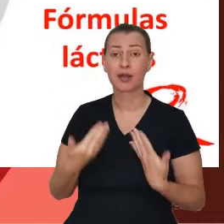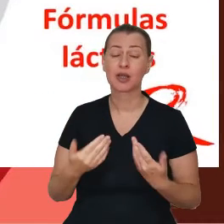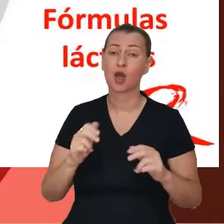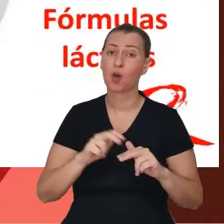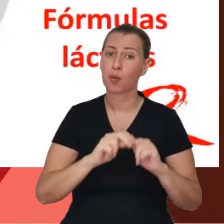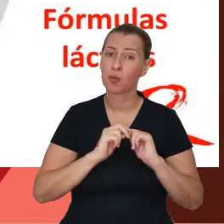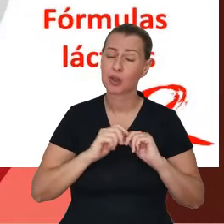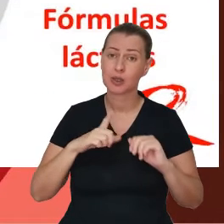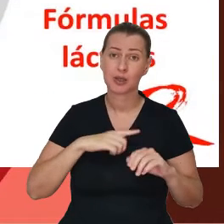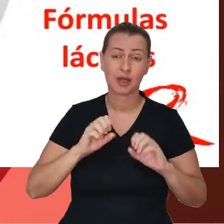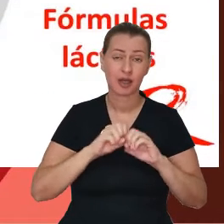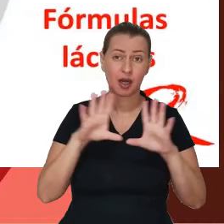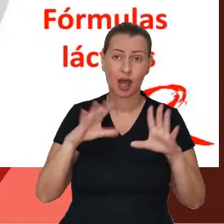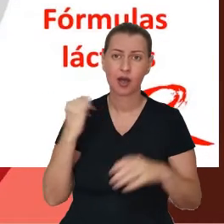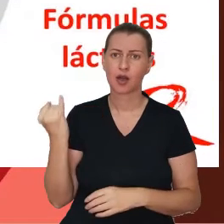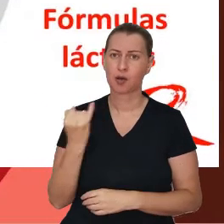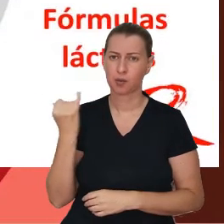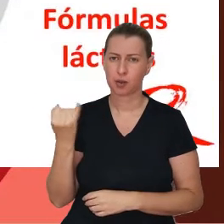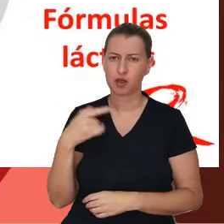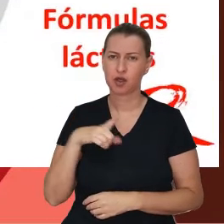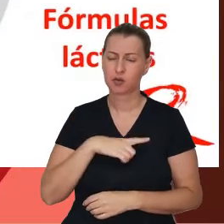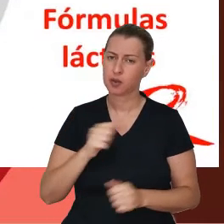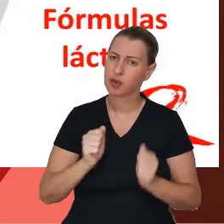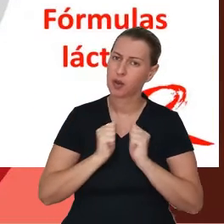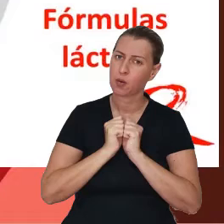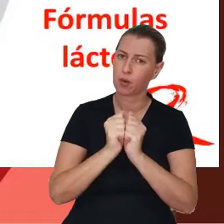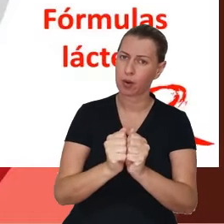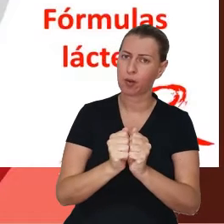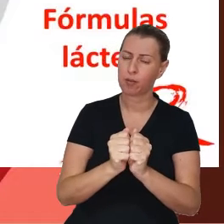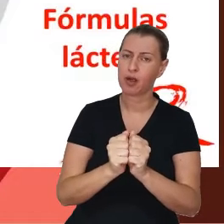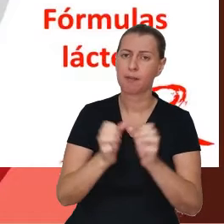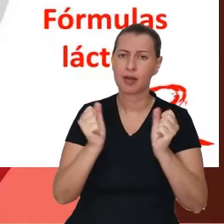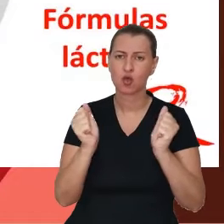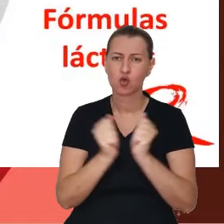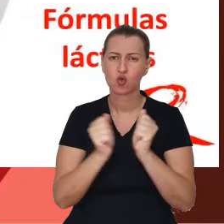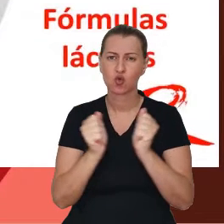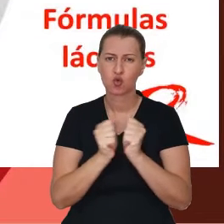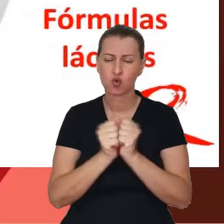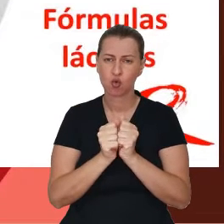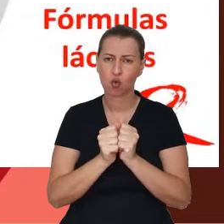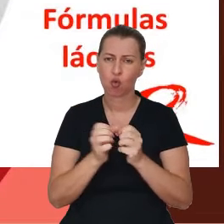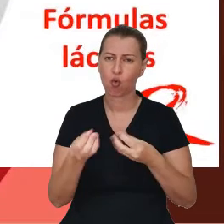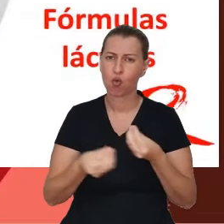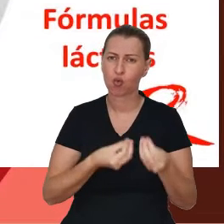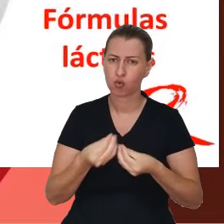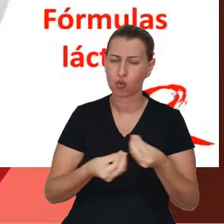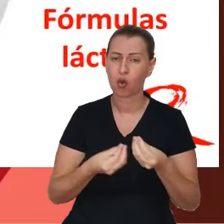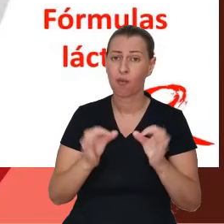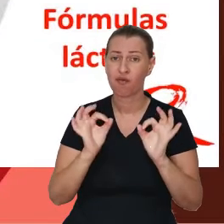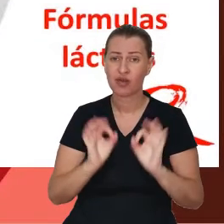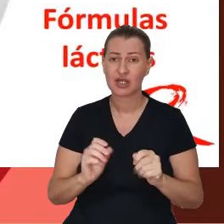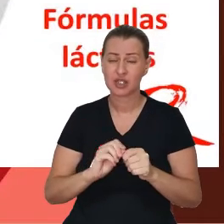ter isso claro é fundamental para tu ter um acompanhamento mais adequado, poder estar ofertando profilaxia, tratamento